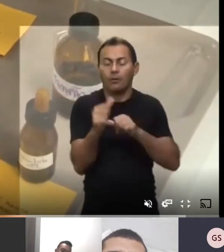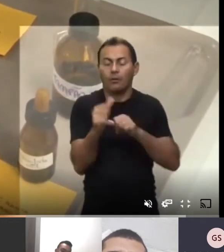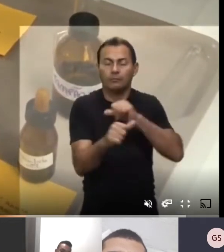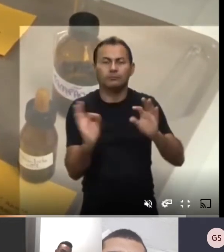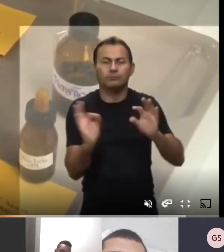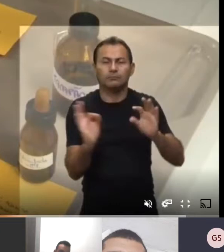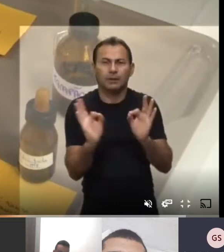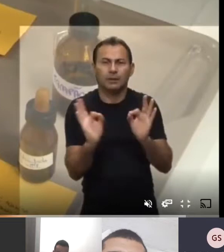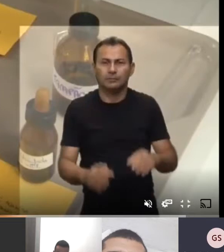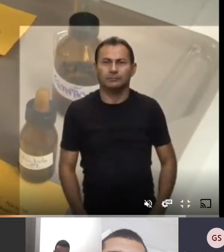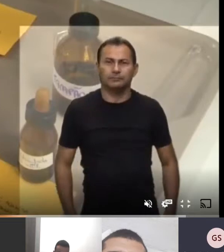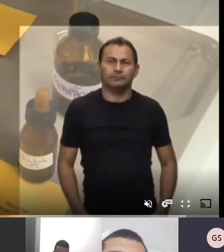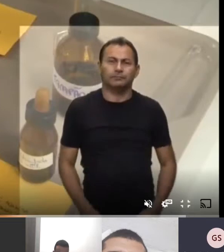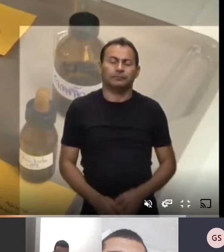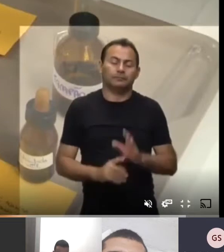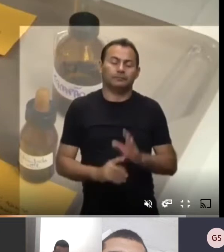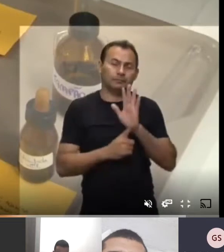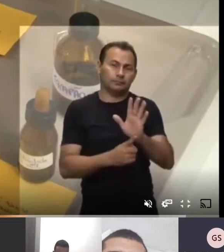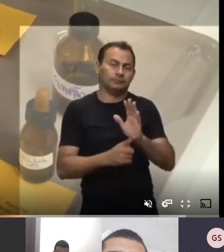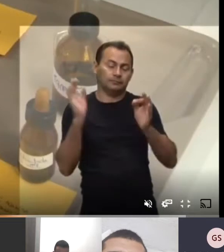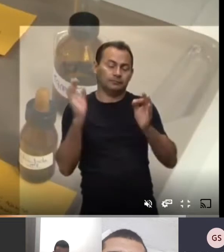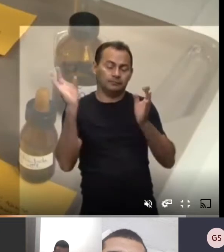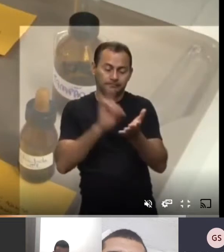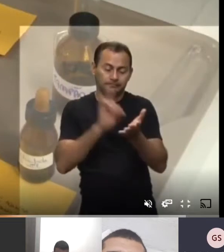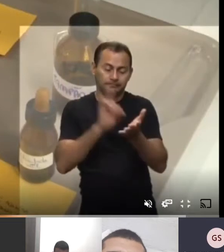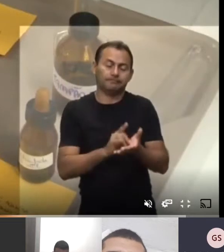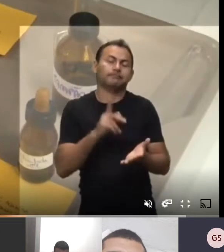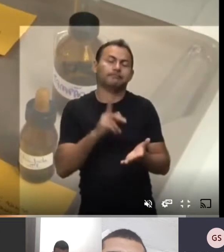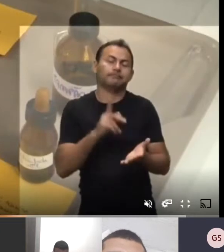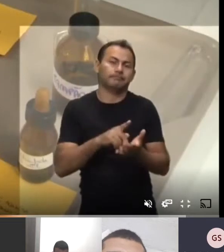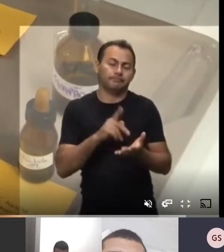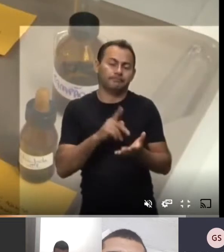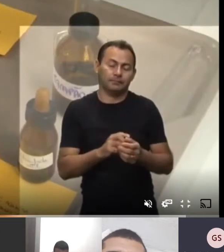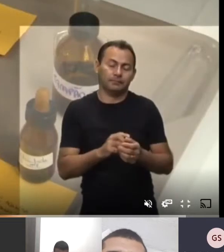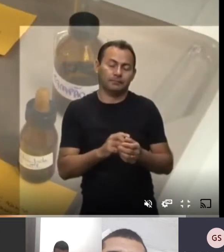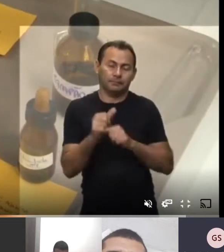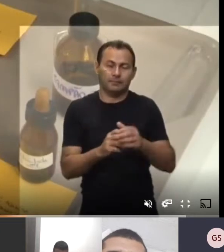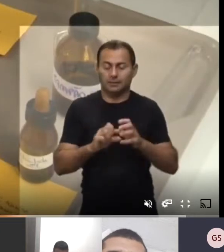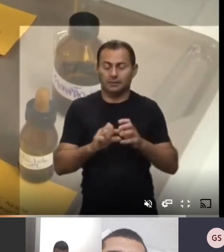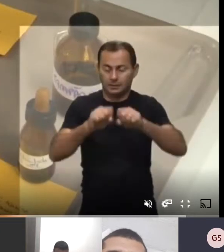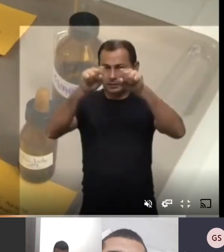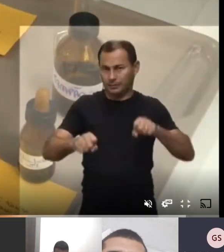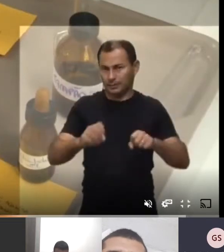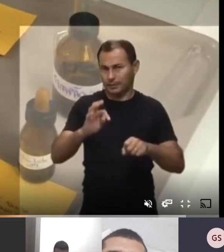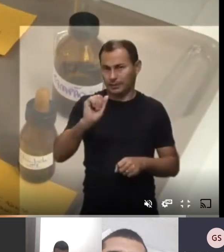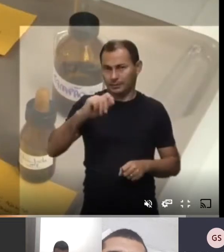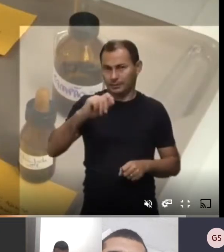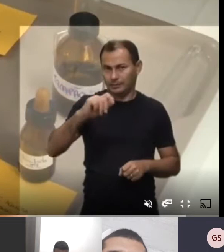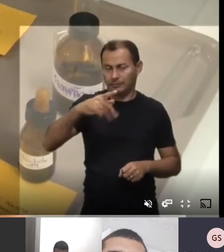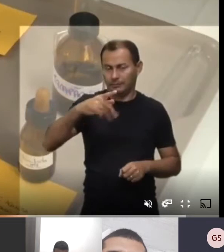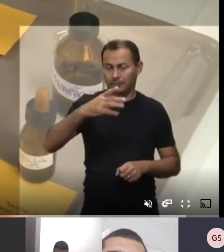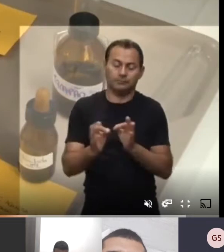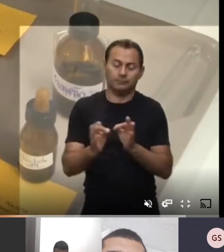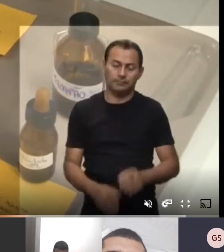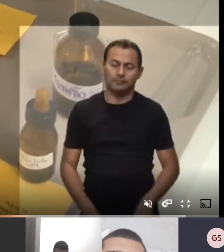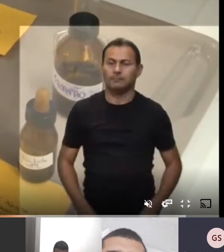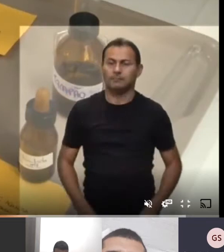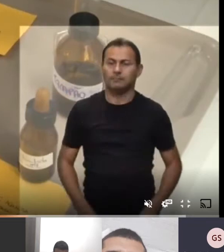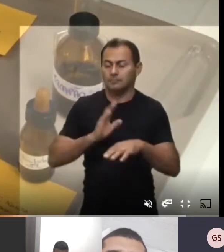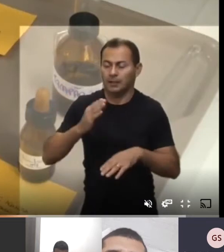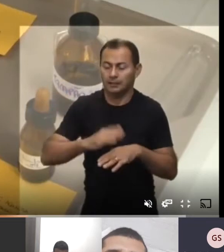cor não está mudando, quer dizer que o pH não está mudando também, né? Então a solução tampão, ela está fazendo a sua